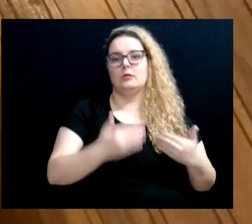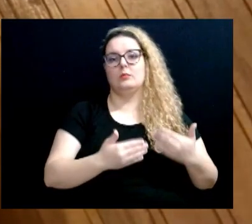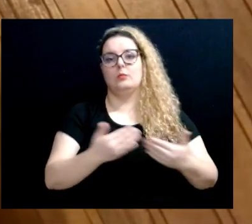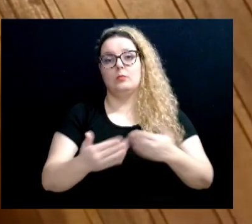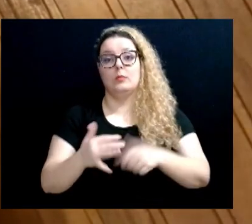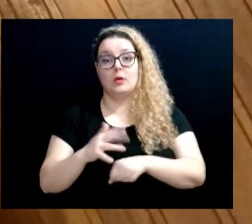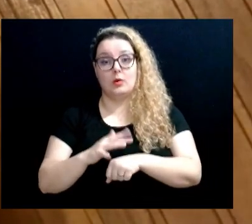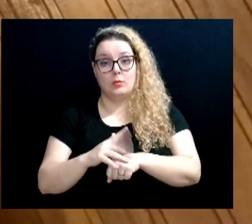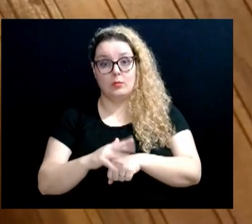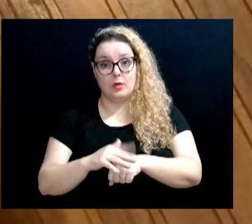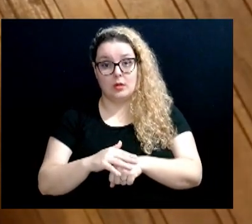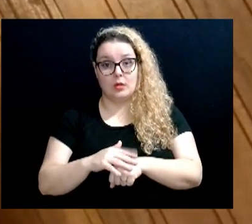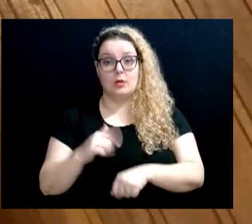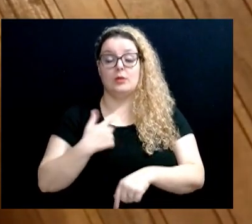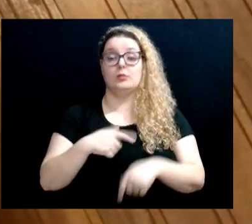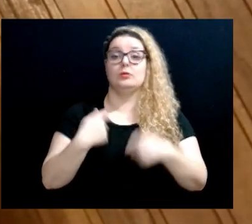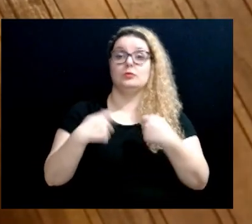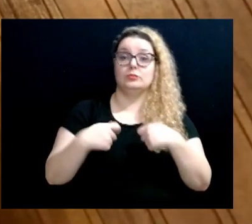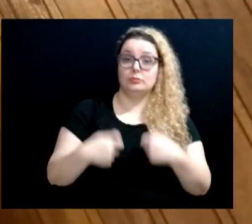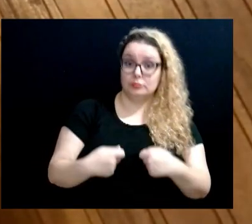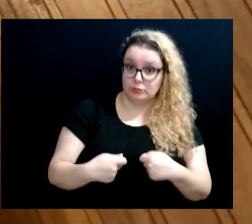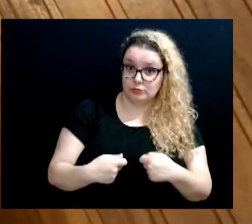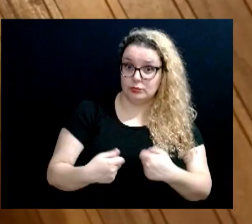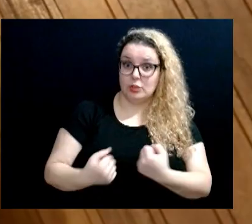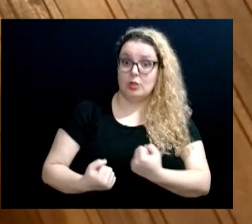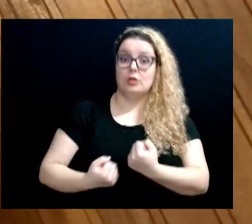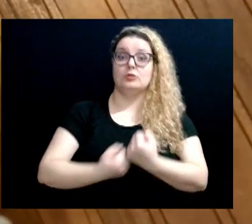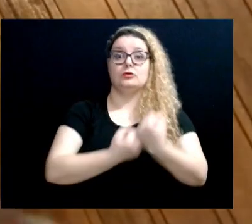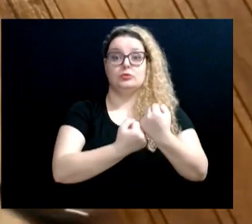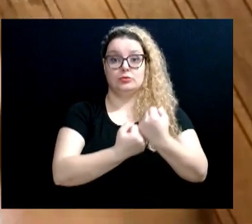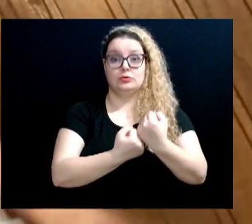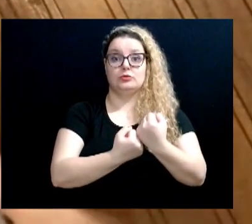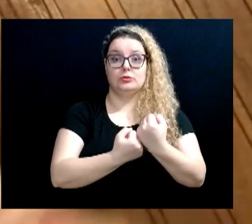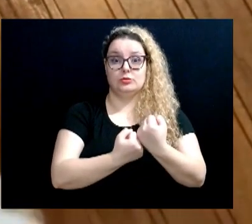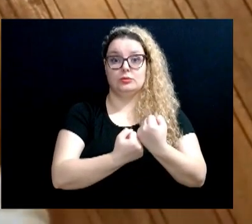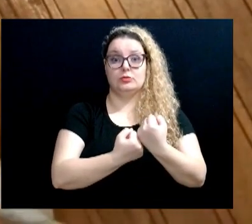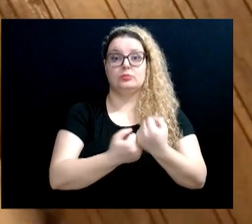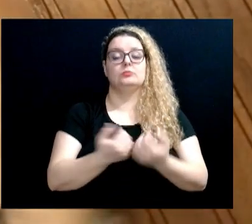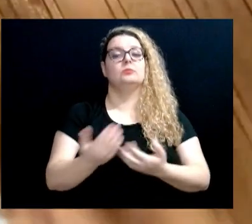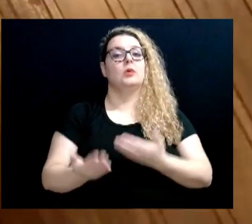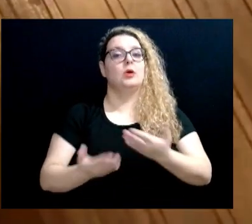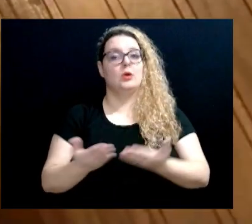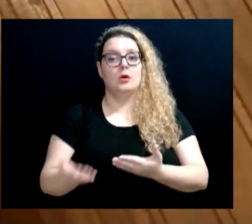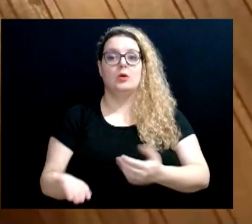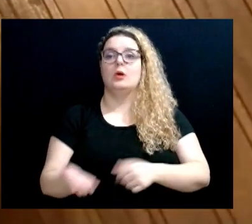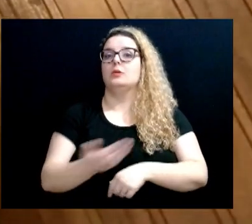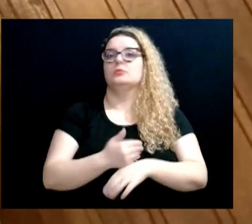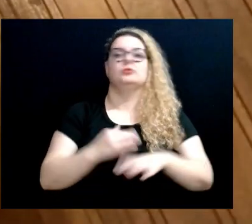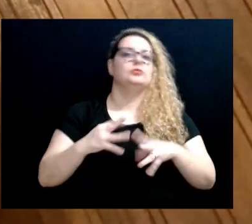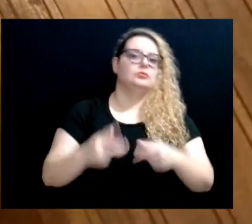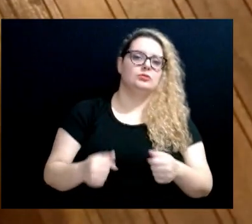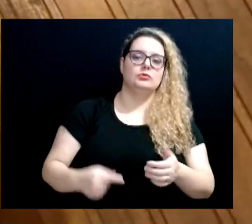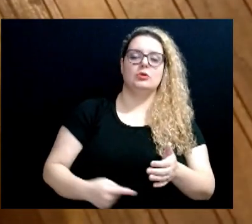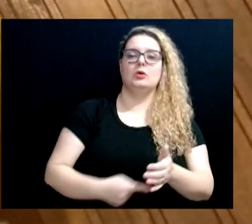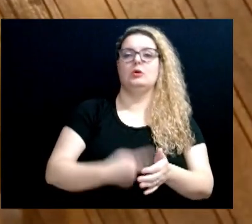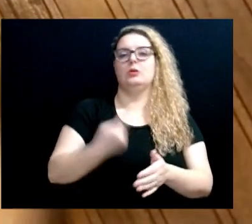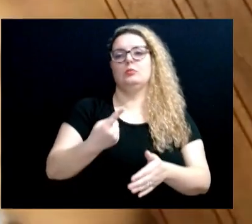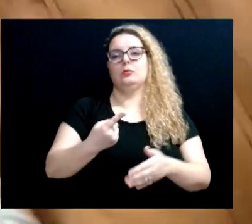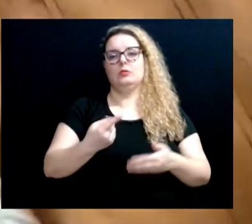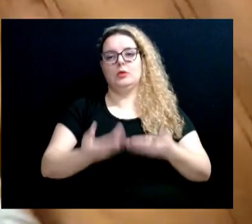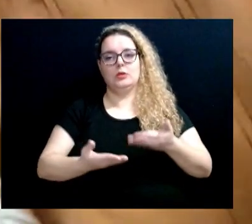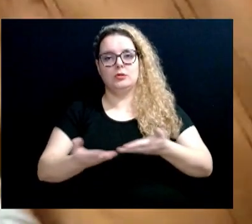gente precisa de um suporte de tratamento, antes de tudo, como primeira linha de tratamento, um